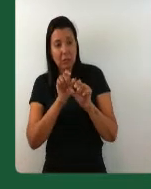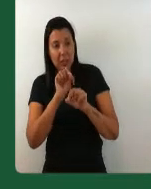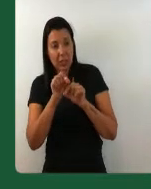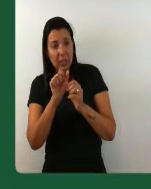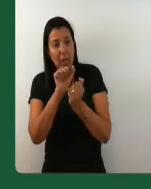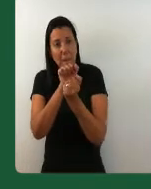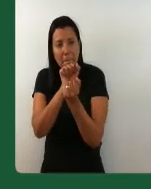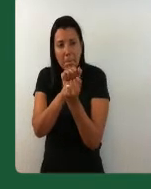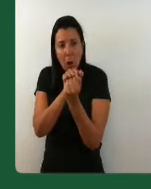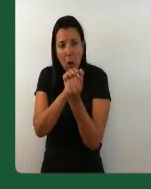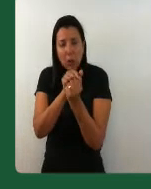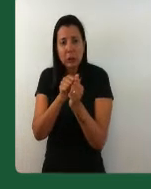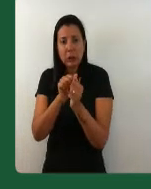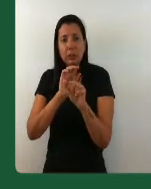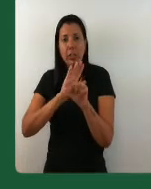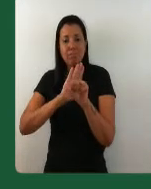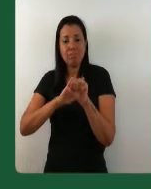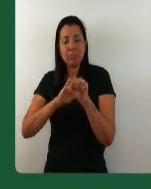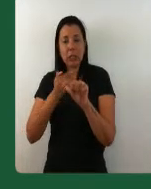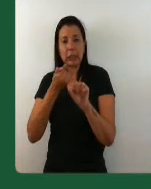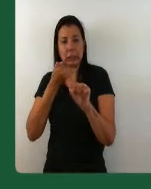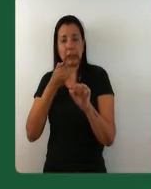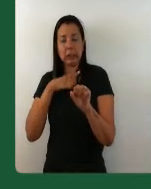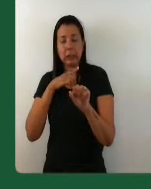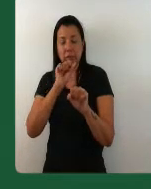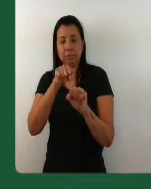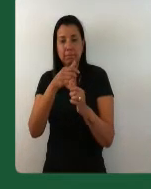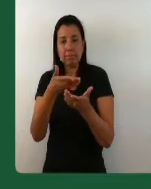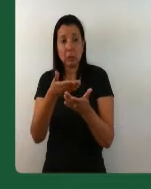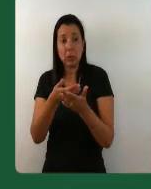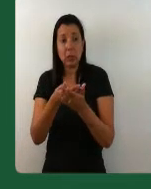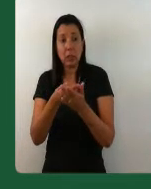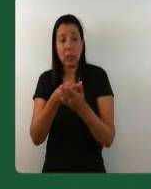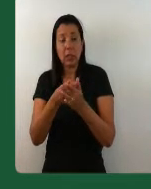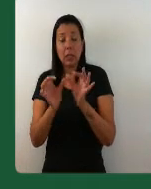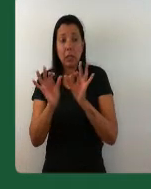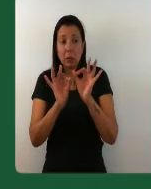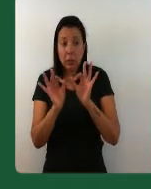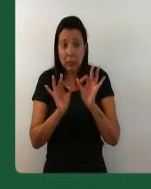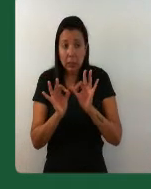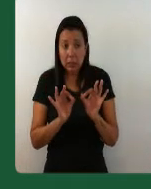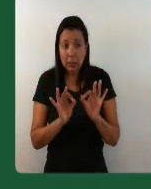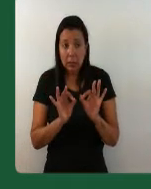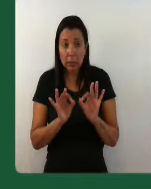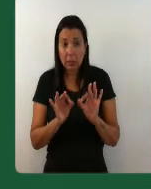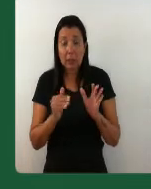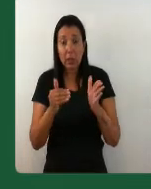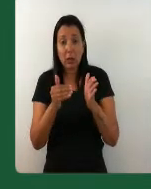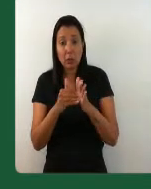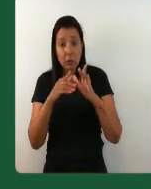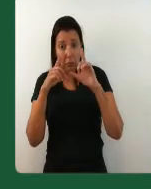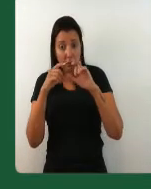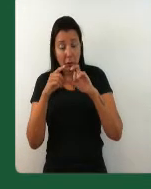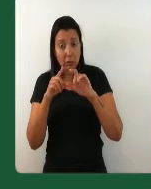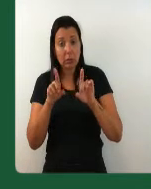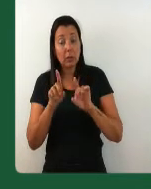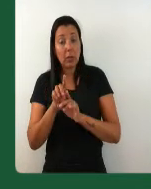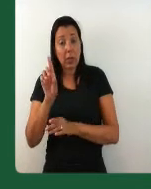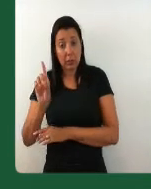mordem atrás dos dentes inferiores da mandíbula. E a correção, podemos ver na última foto à direita, a